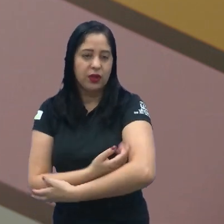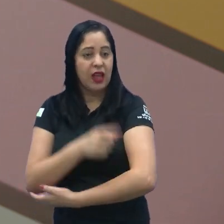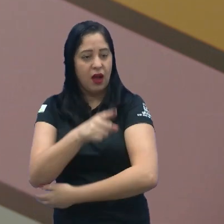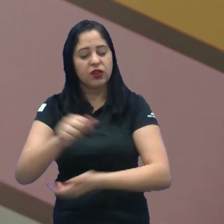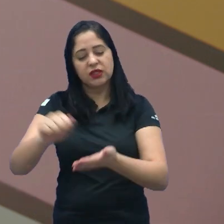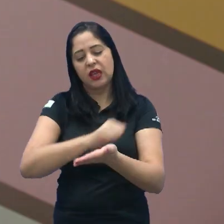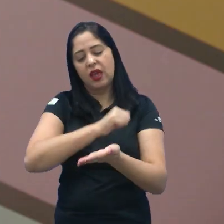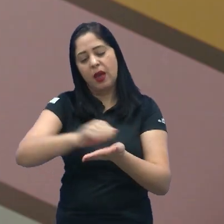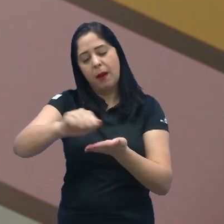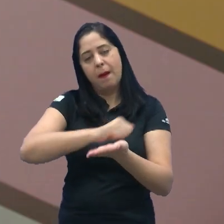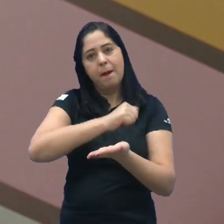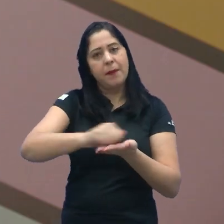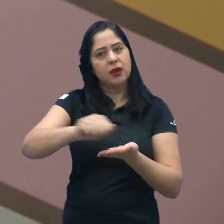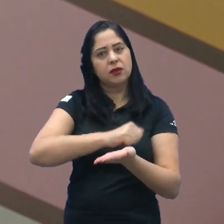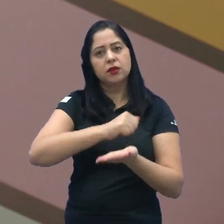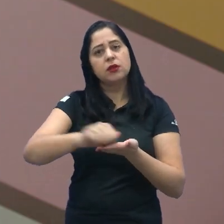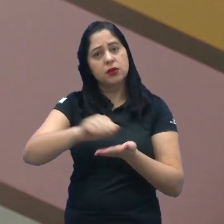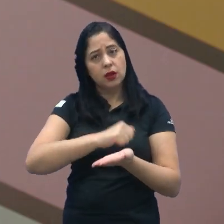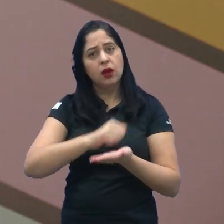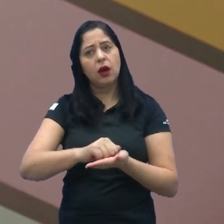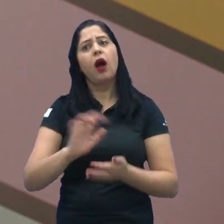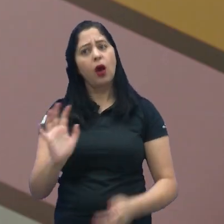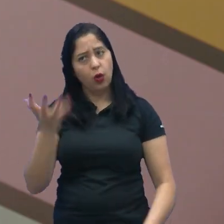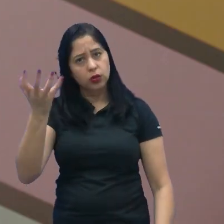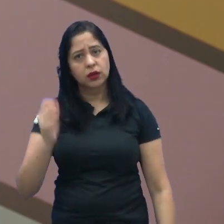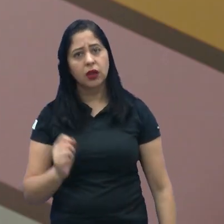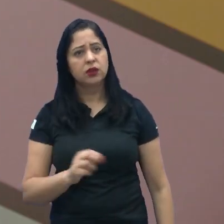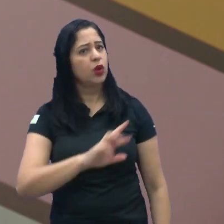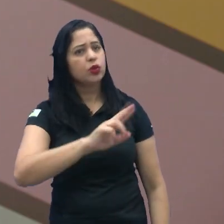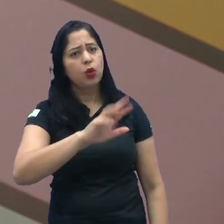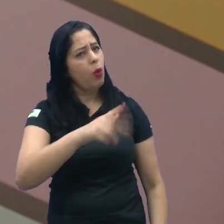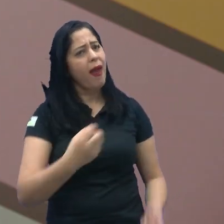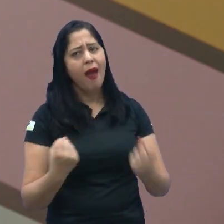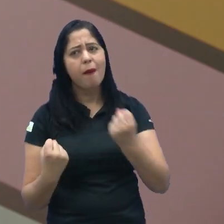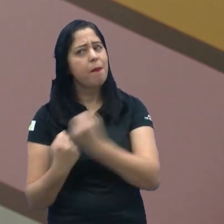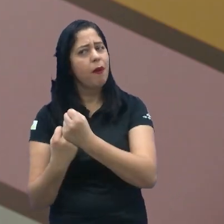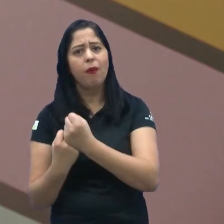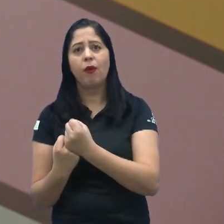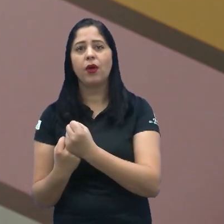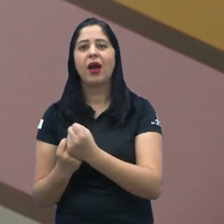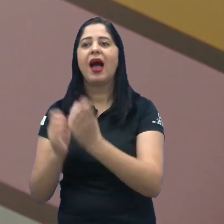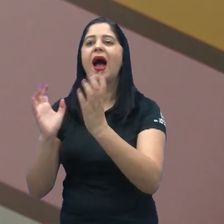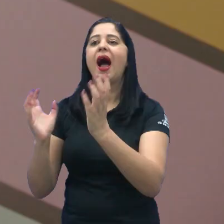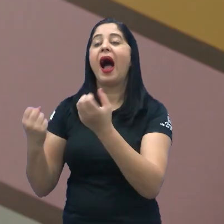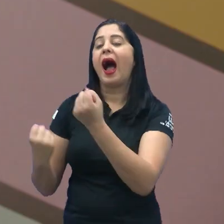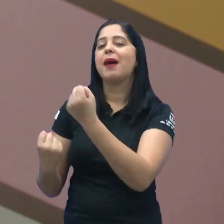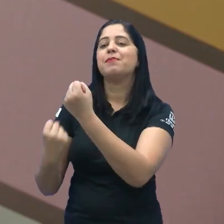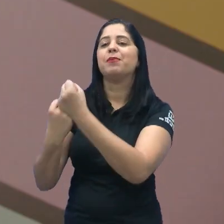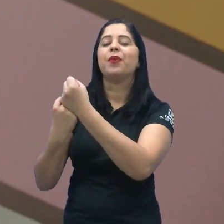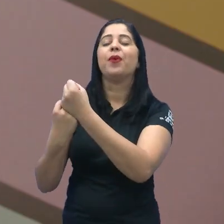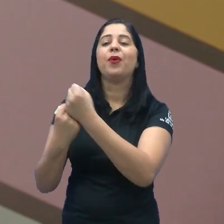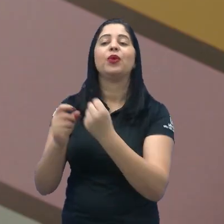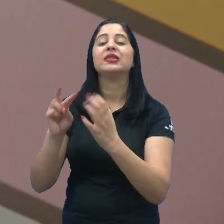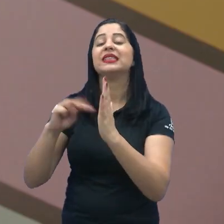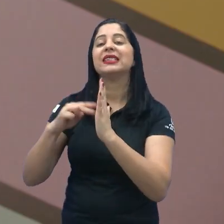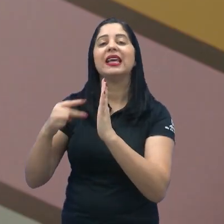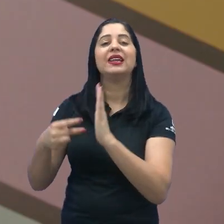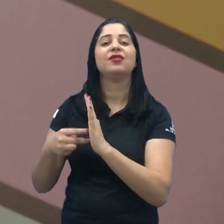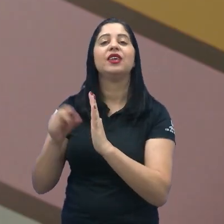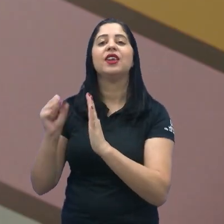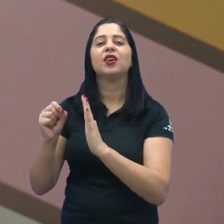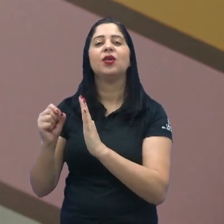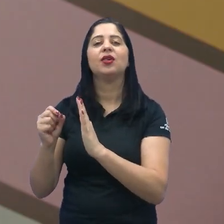roupa, né? Isso acontece, isso acontece. Não é apoio. Não é apoio, não, né? De jeito nenhum. A rede de apoio, ela tem que estar ali presente para dar